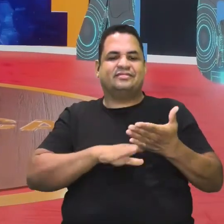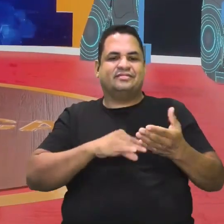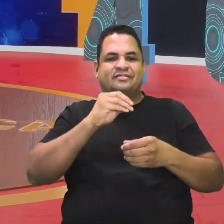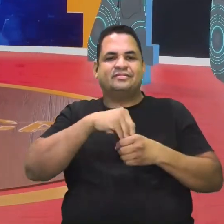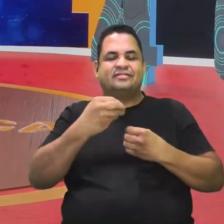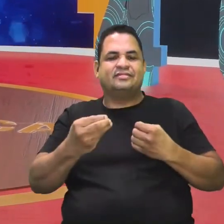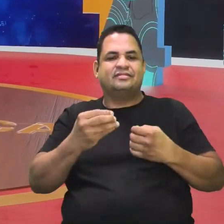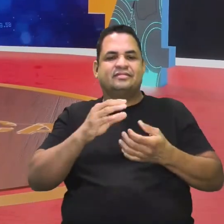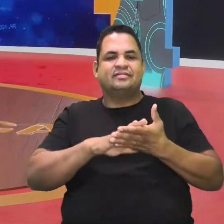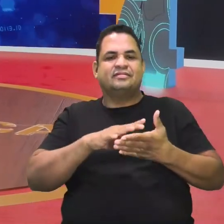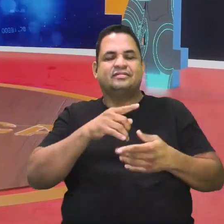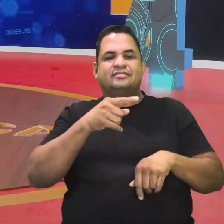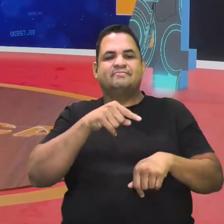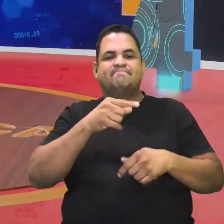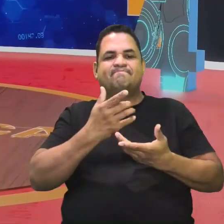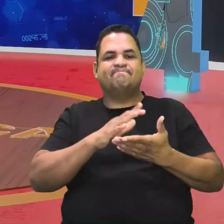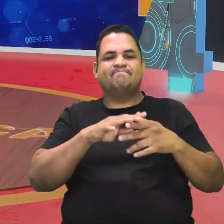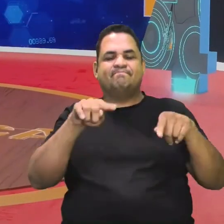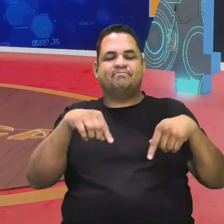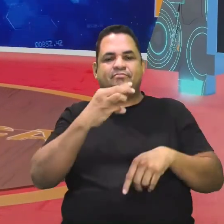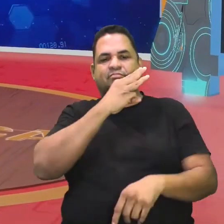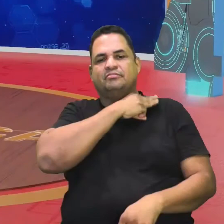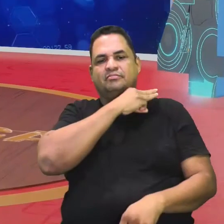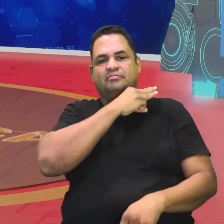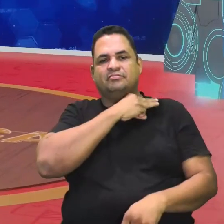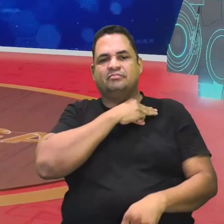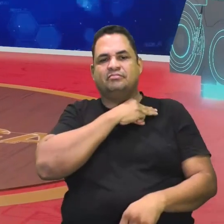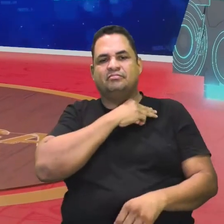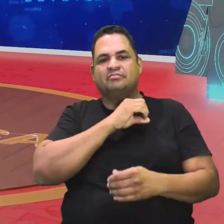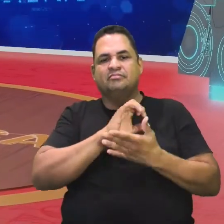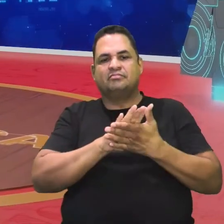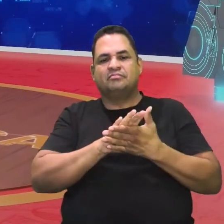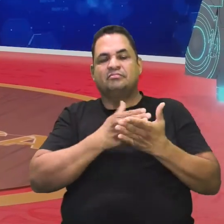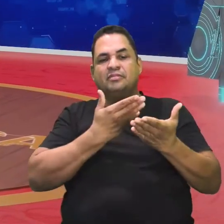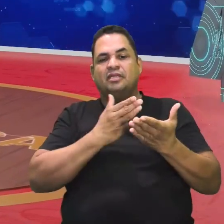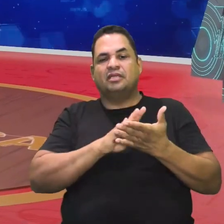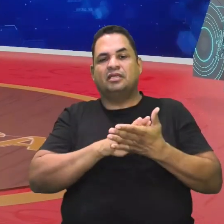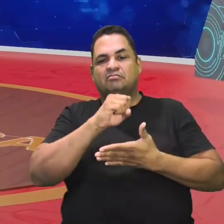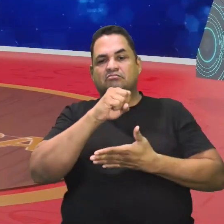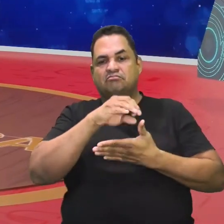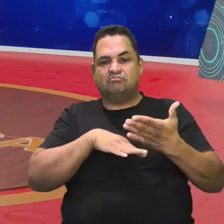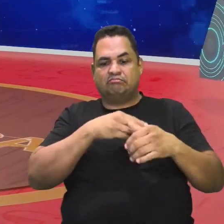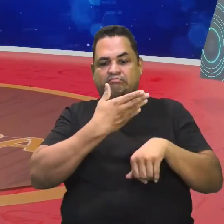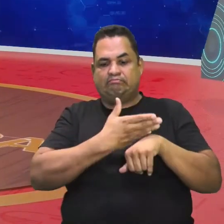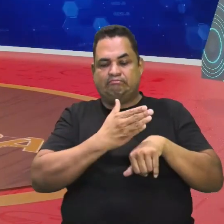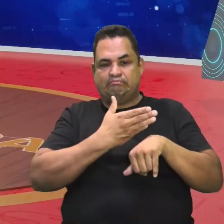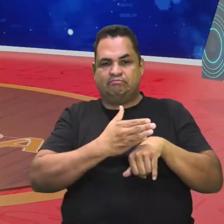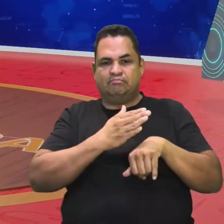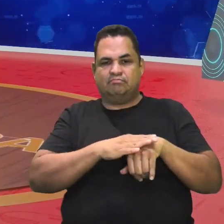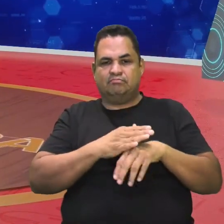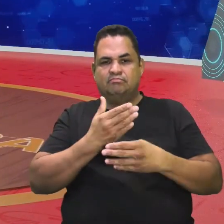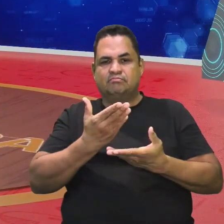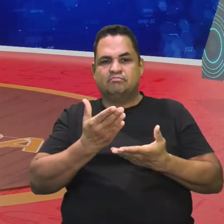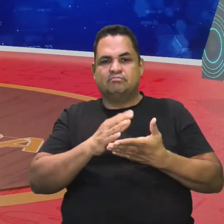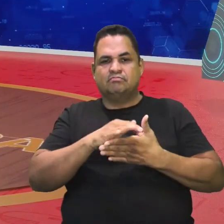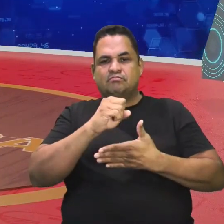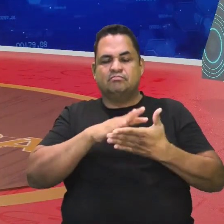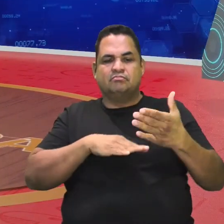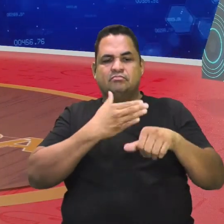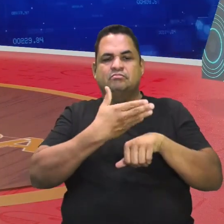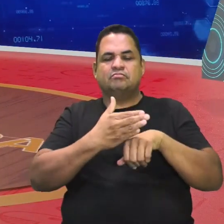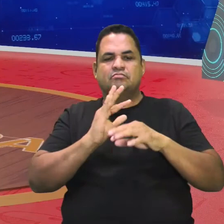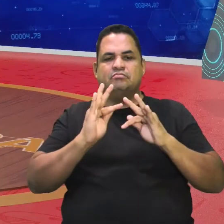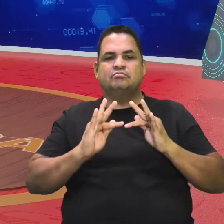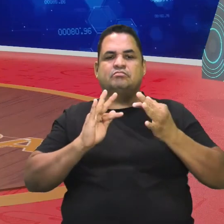Sobrou um tempinho. A atividade extra classe pro terceirão é um simulado. Então, agora a gente só vai realizar a atividade extra classe